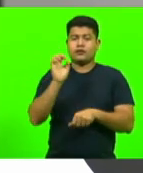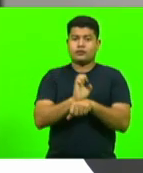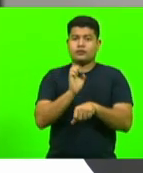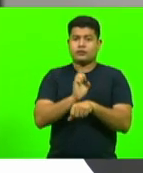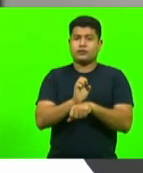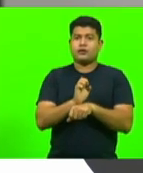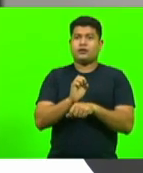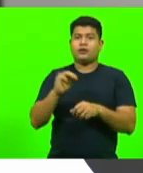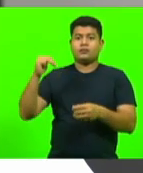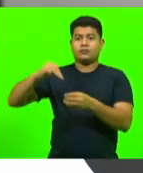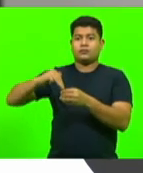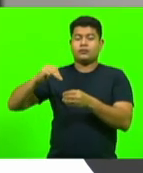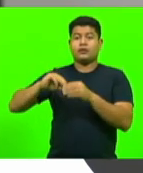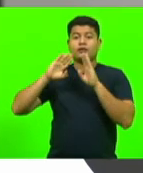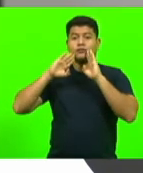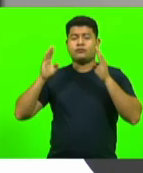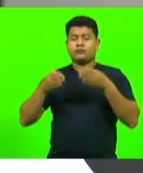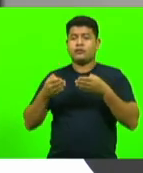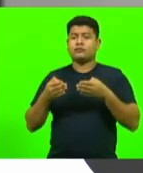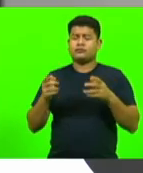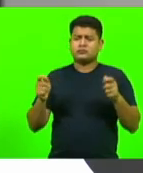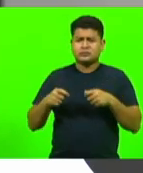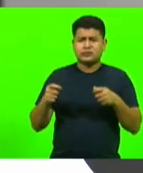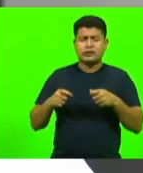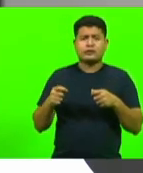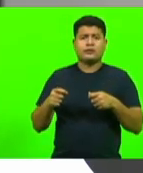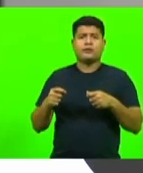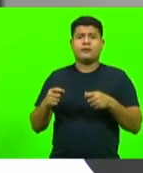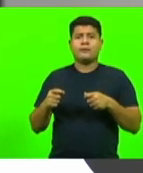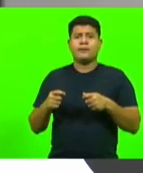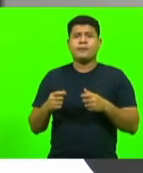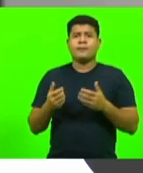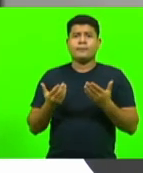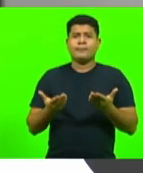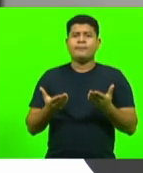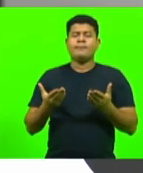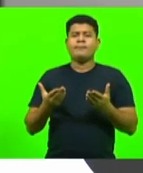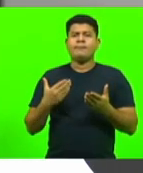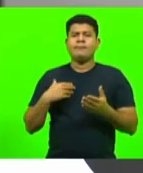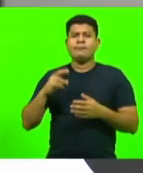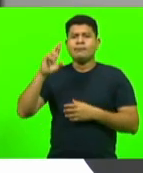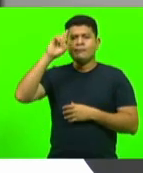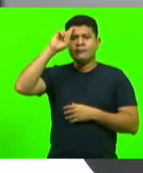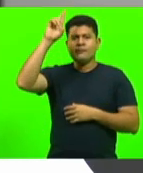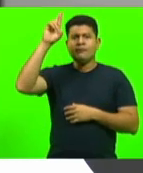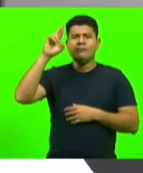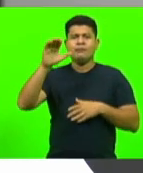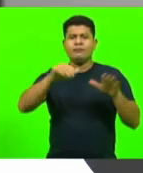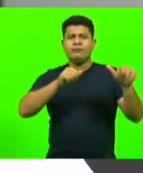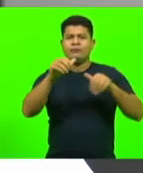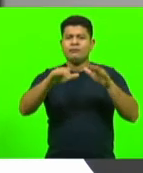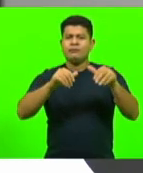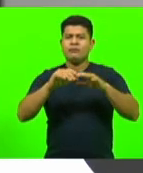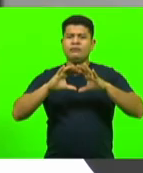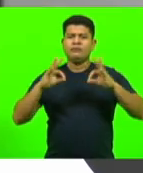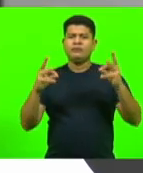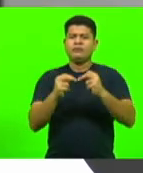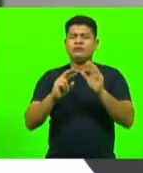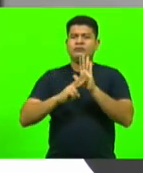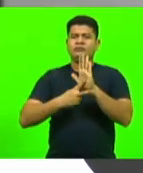que se formam podem inclusive fazer essa condução né chamando todos os